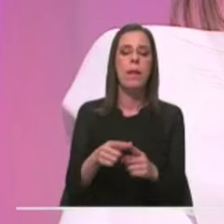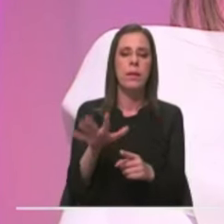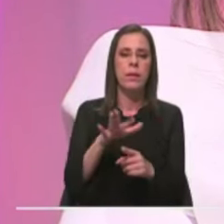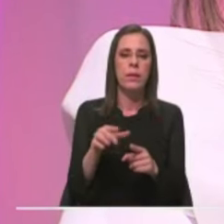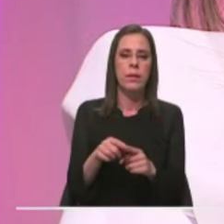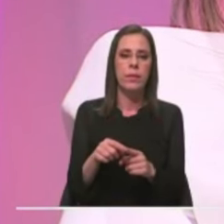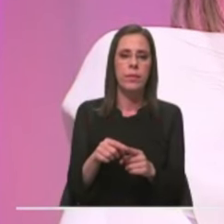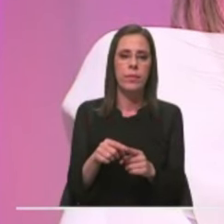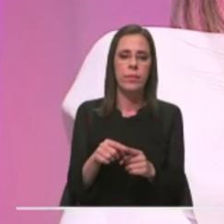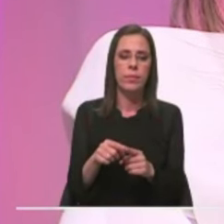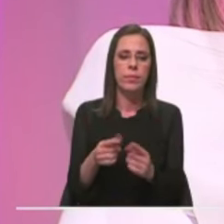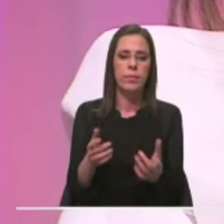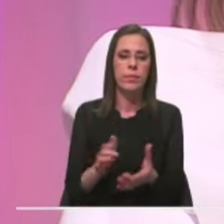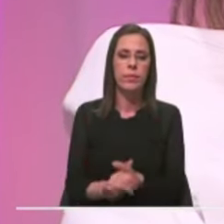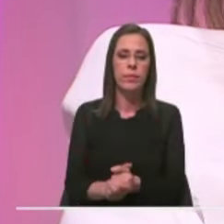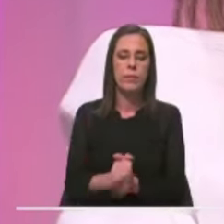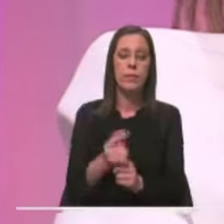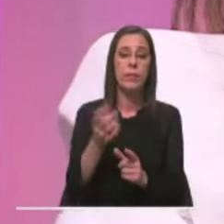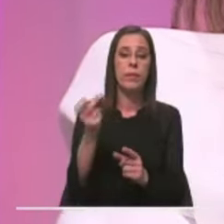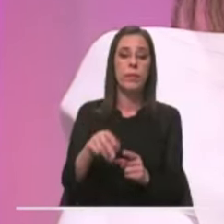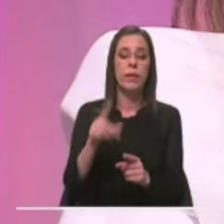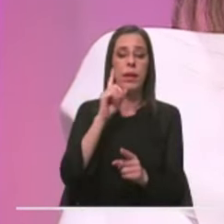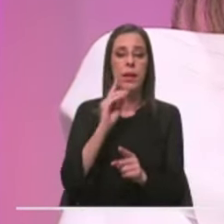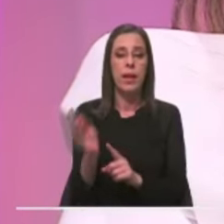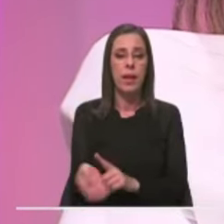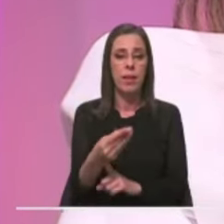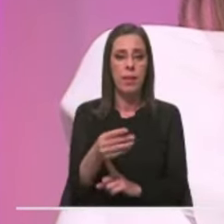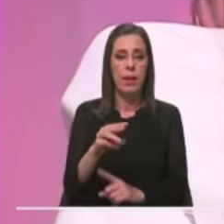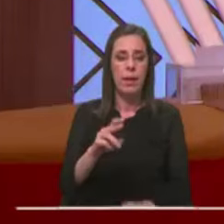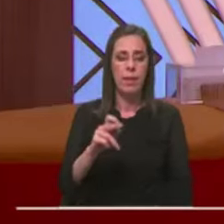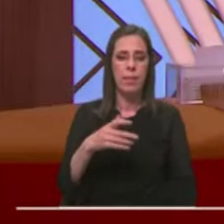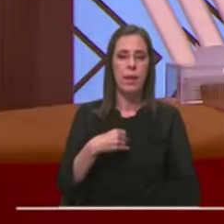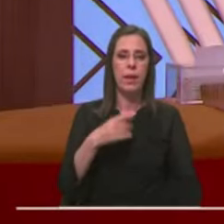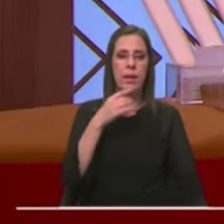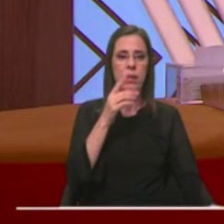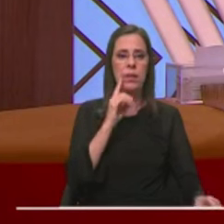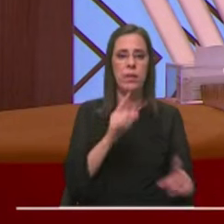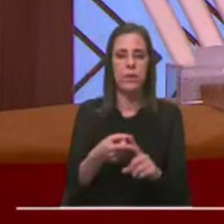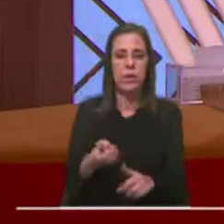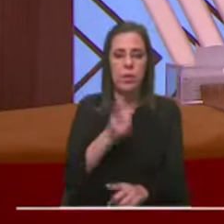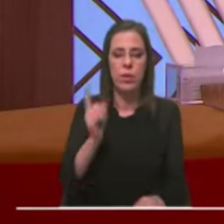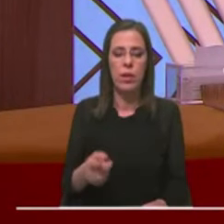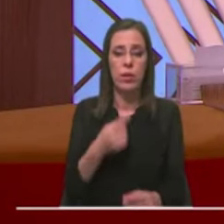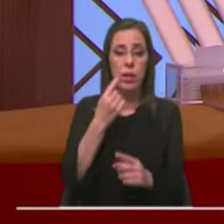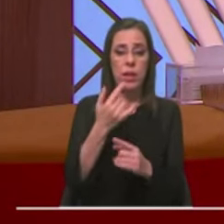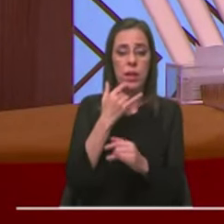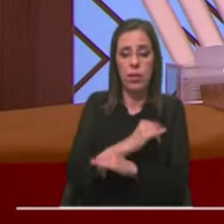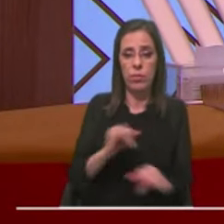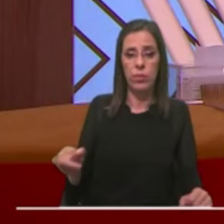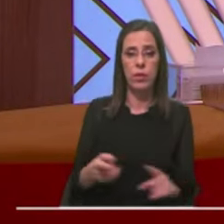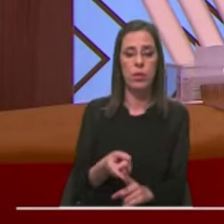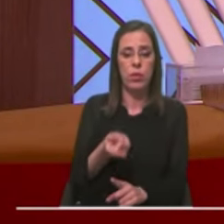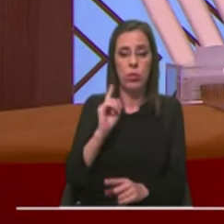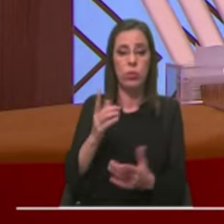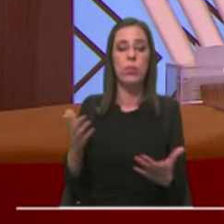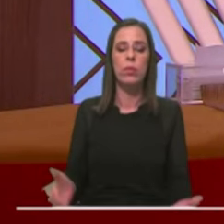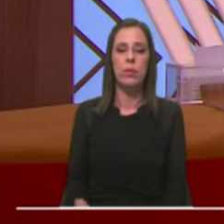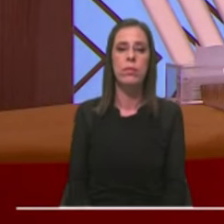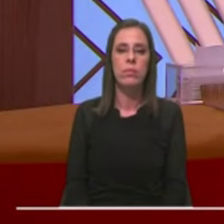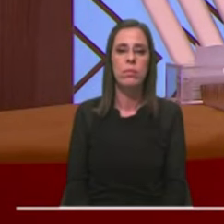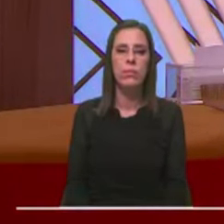de de ah que apareceu aquela miúda da madlen também disse logo que não era era impossível não era e não